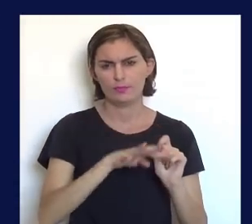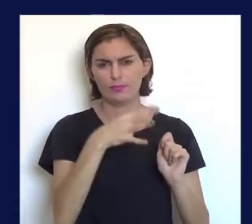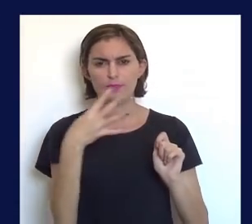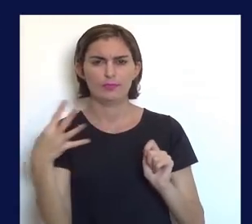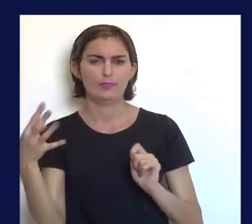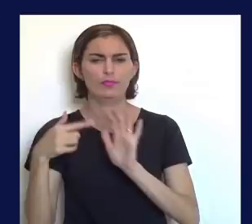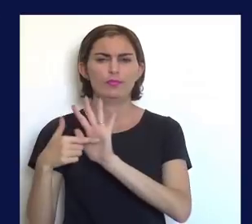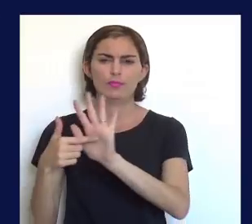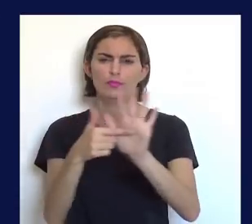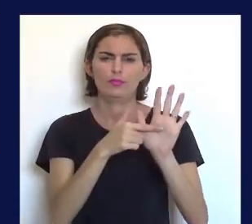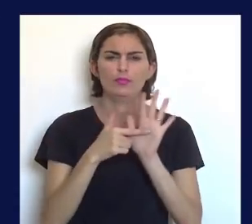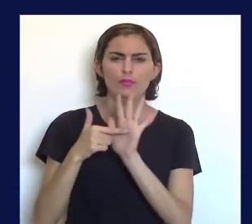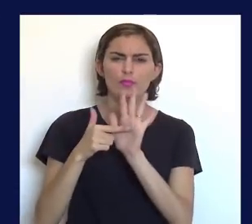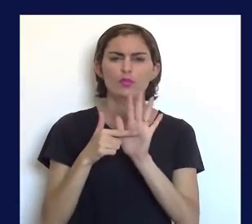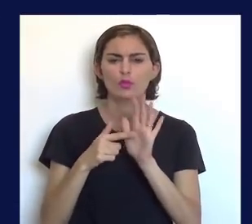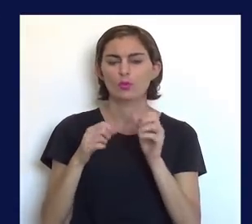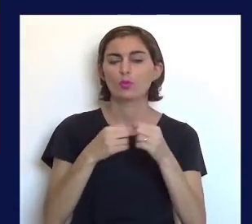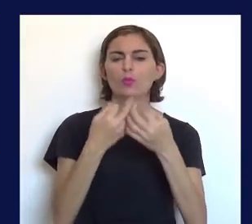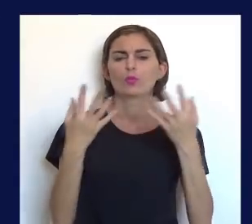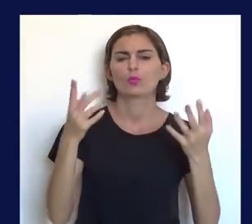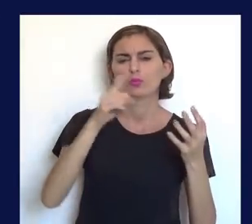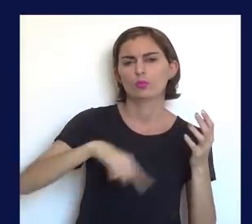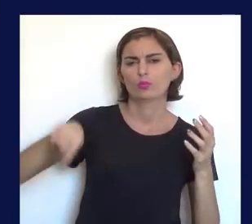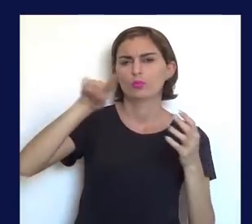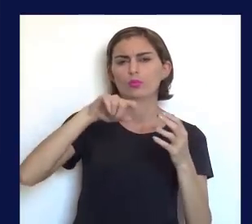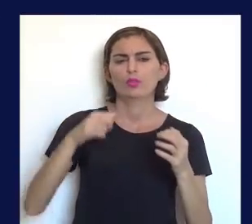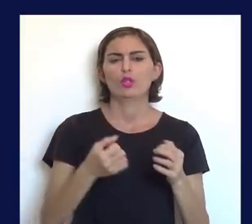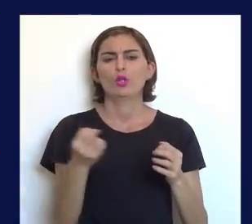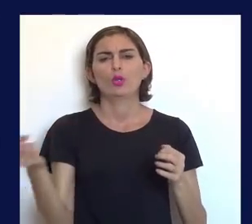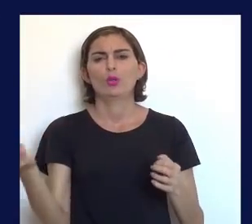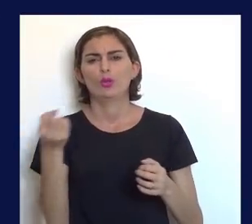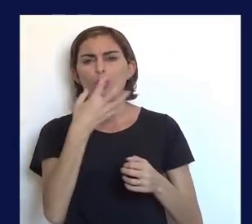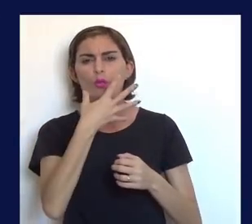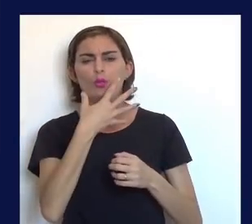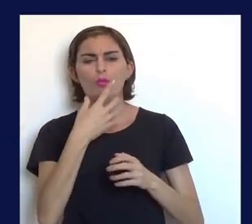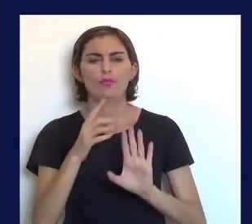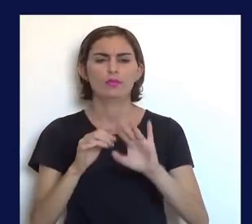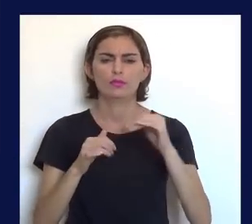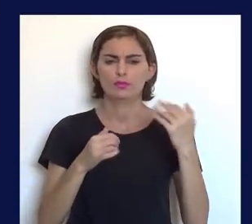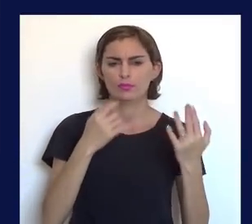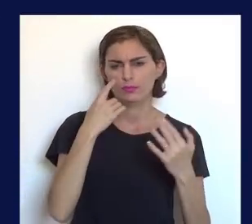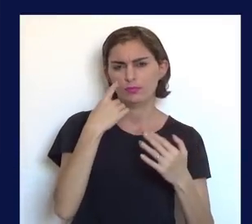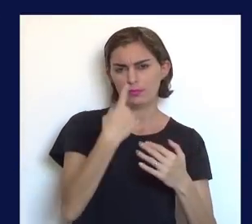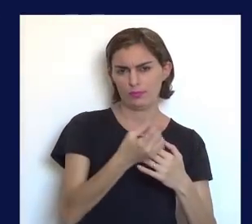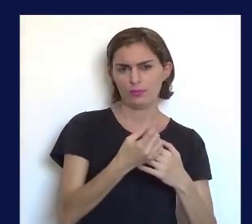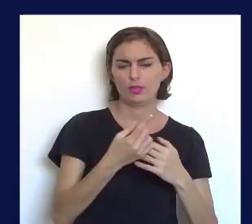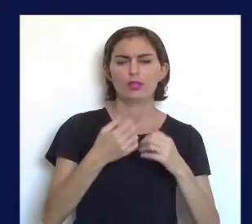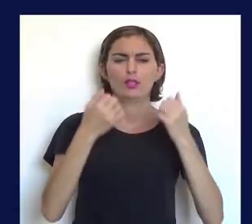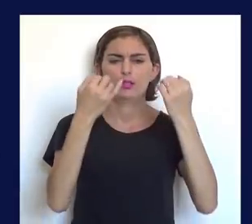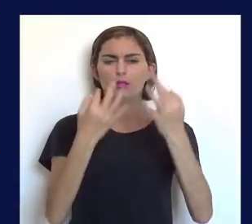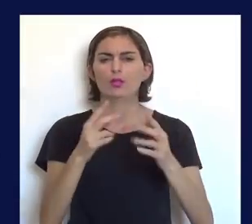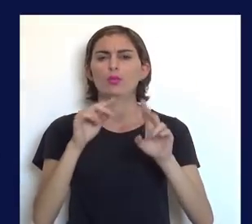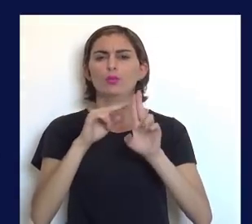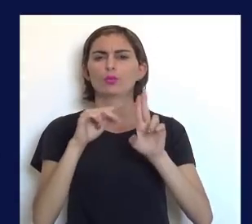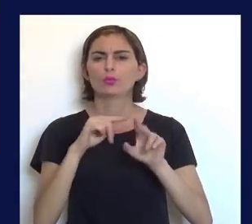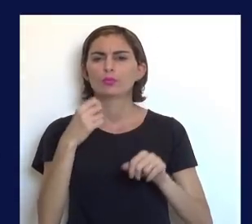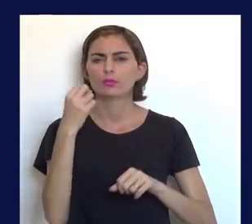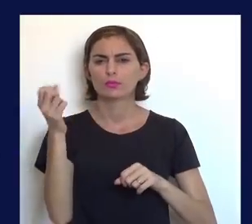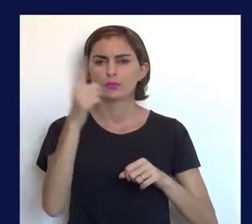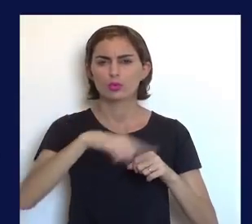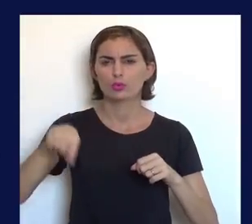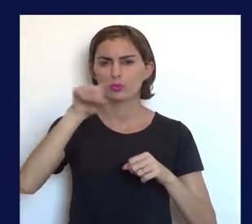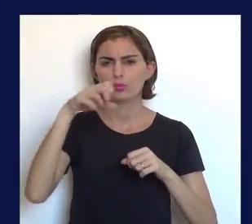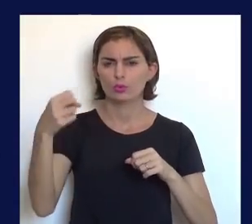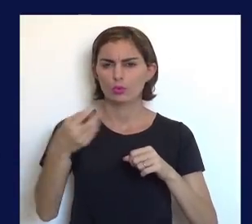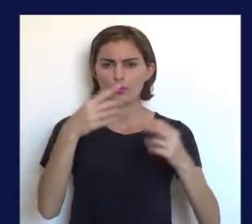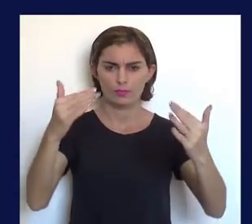um gráfico que mostra unidades de pneus novos, tá? Do lado esquerdo do seu gráfico está dizendo a unidade de pneus